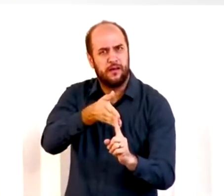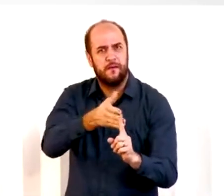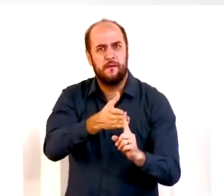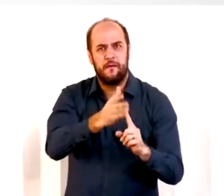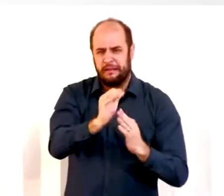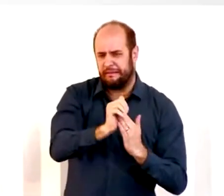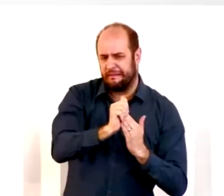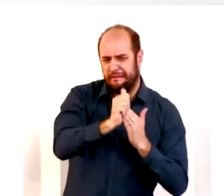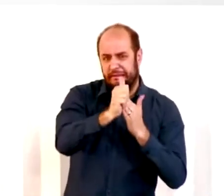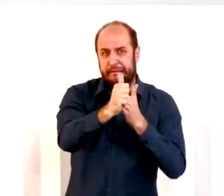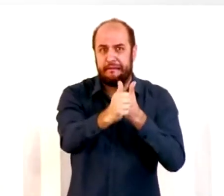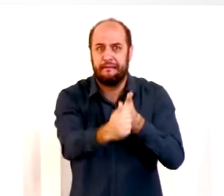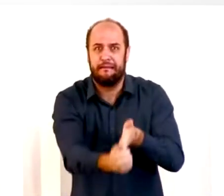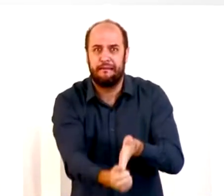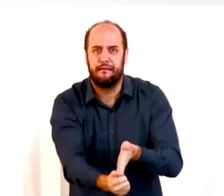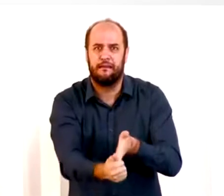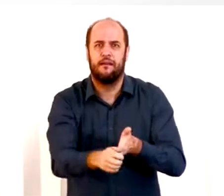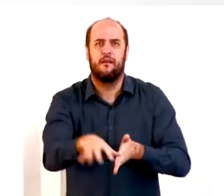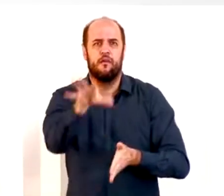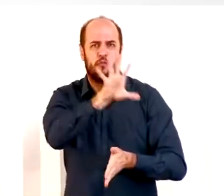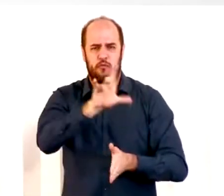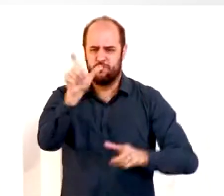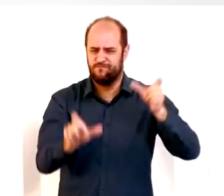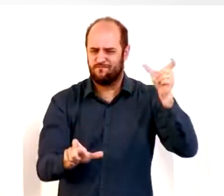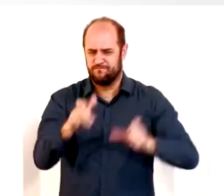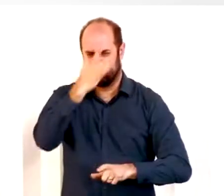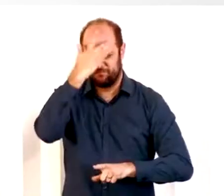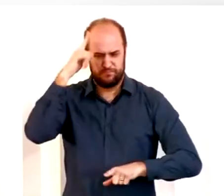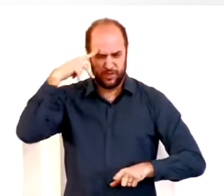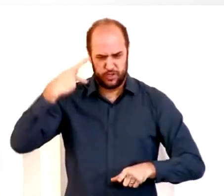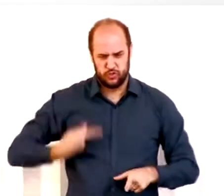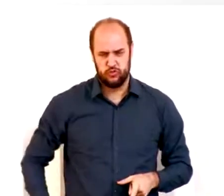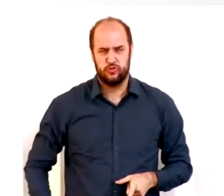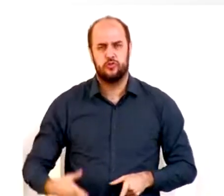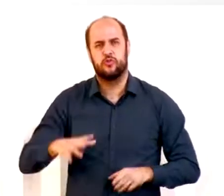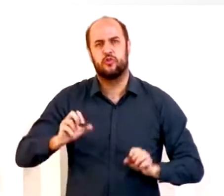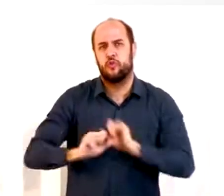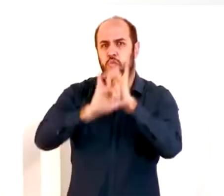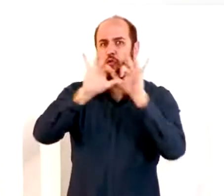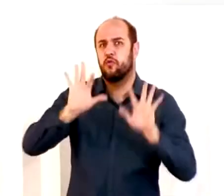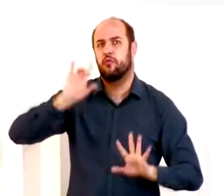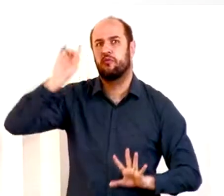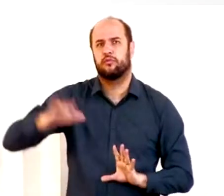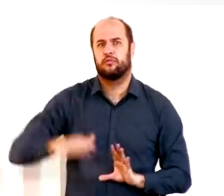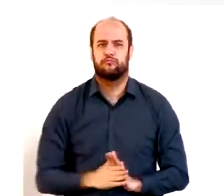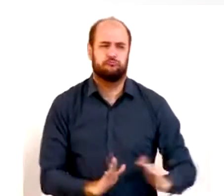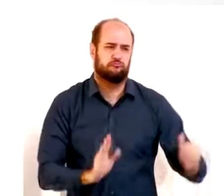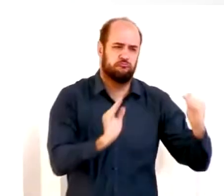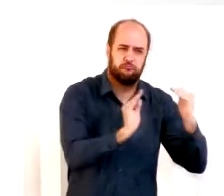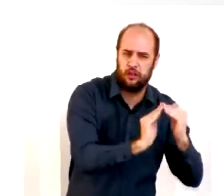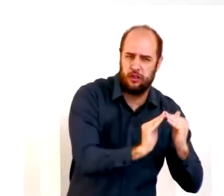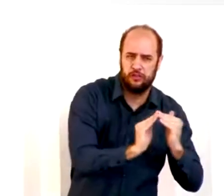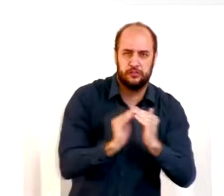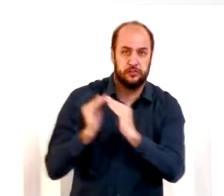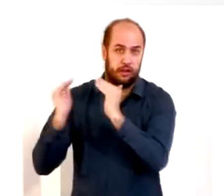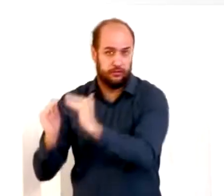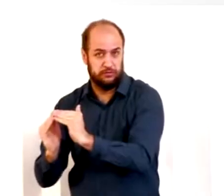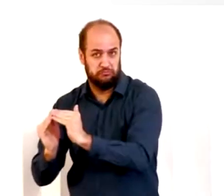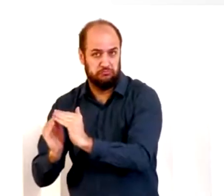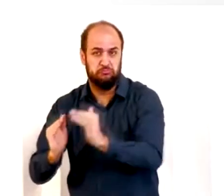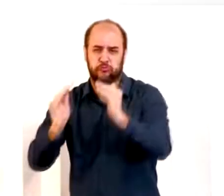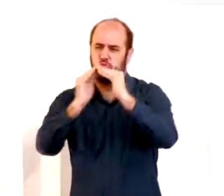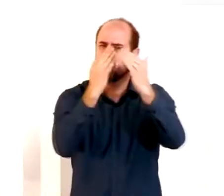vai fazê-los seres humanos para a glória de Deus, tanto na casa, quanto na